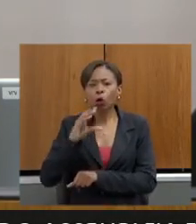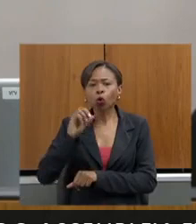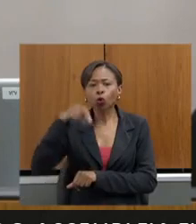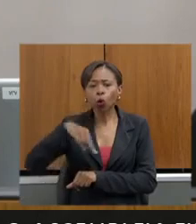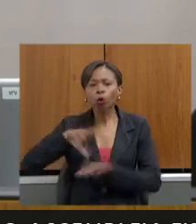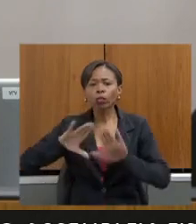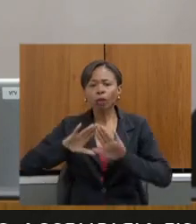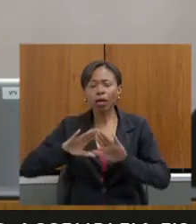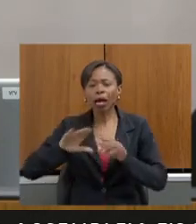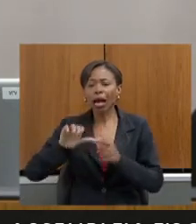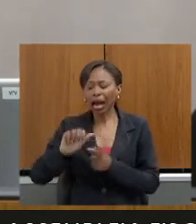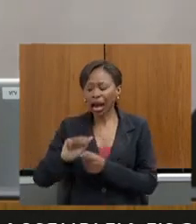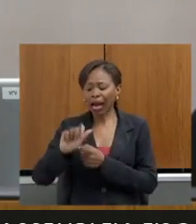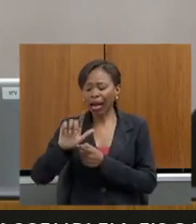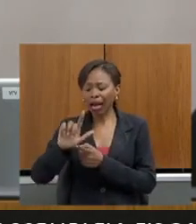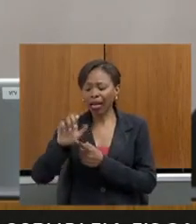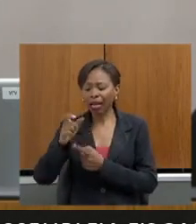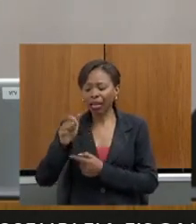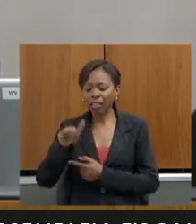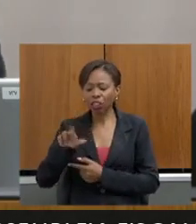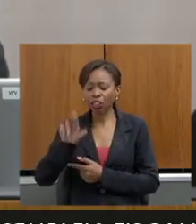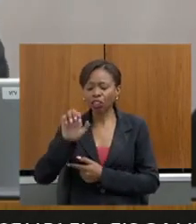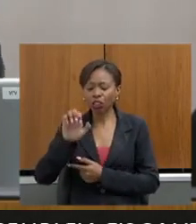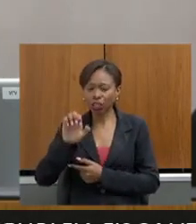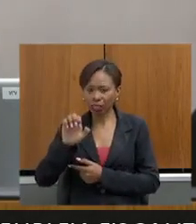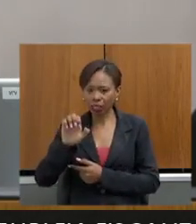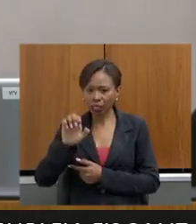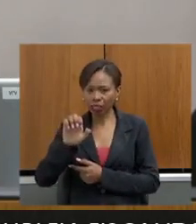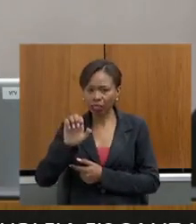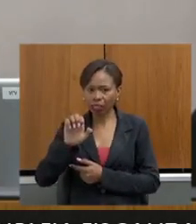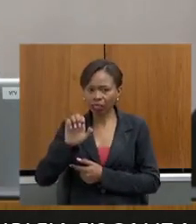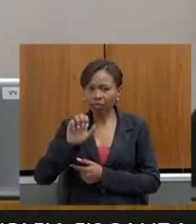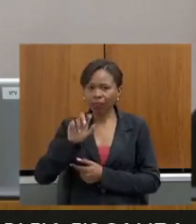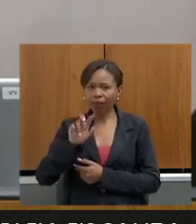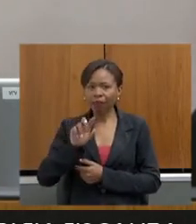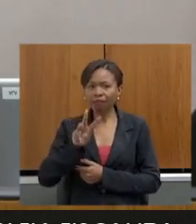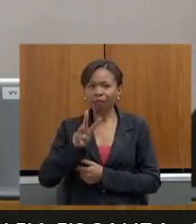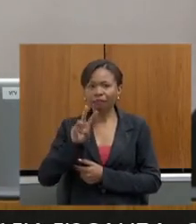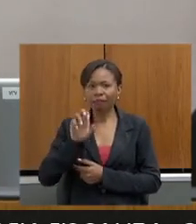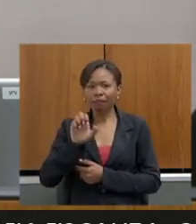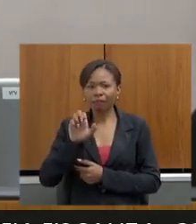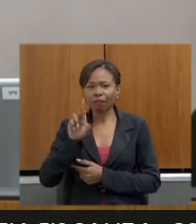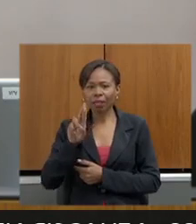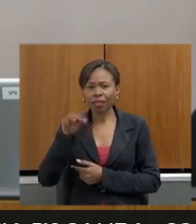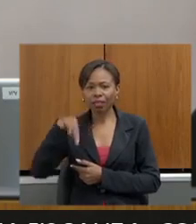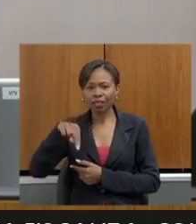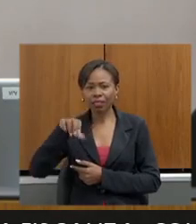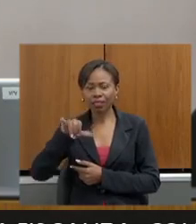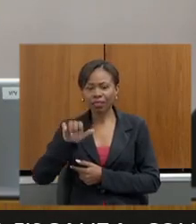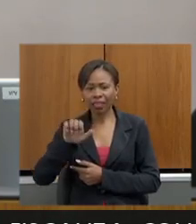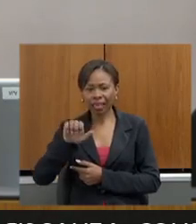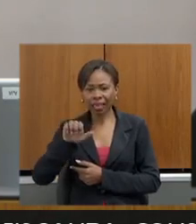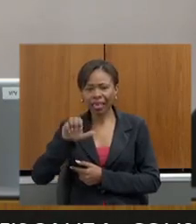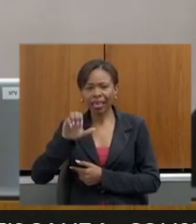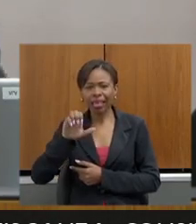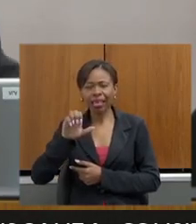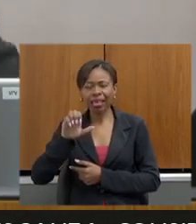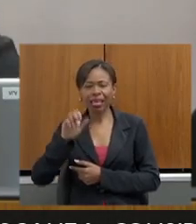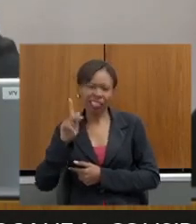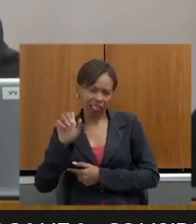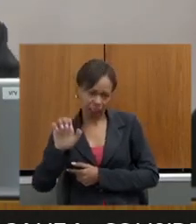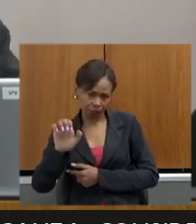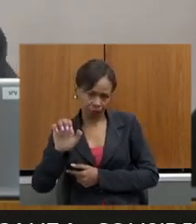e a Lígia vigiando então senhores pesquisar no Google aí ó Agora abriu o celular e coloca Alexandre